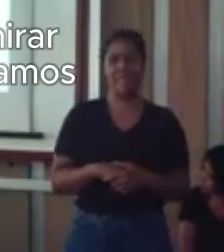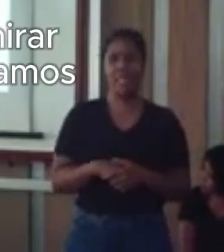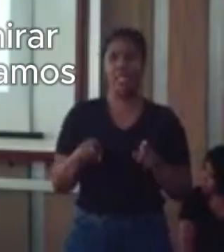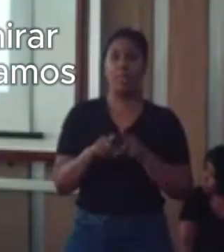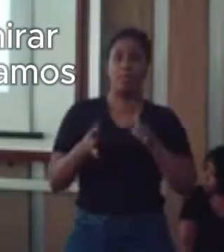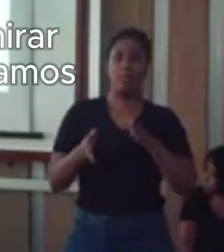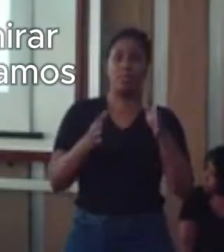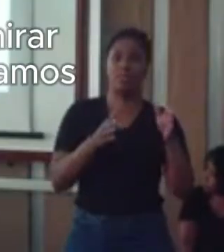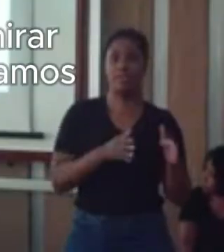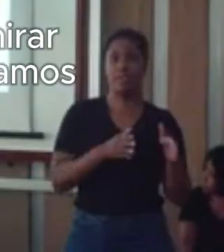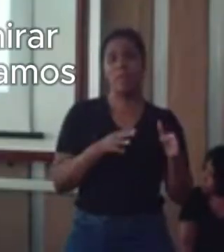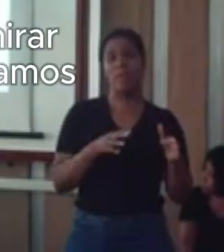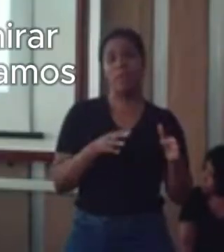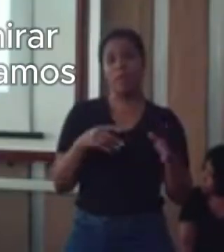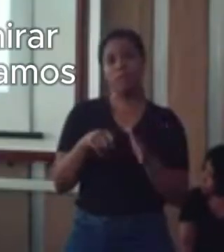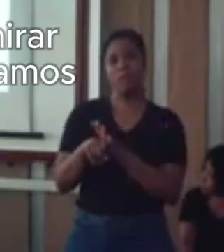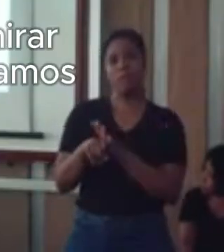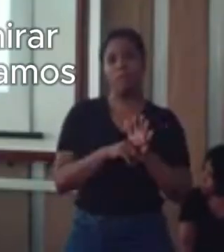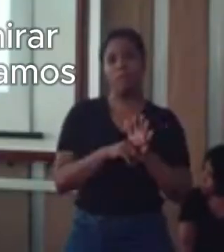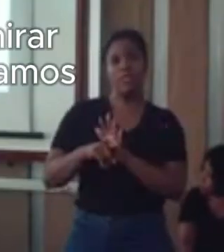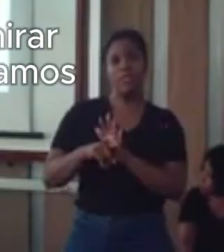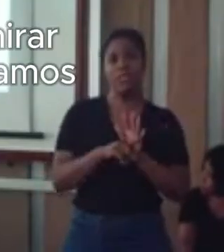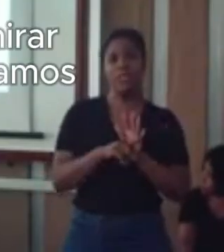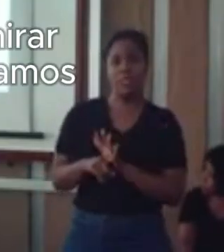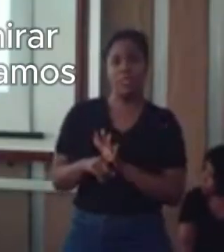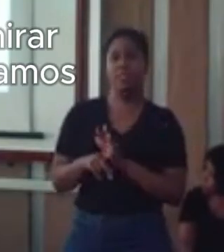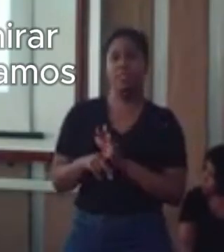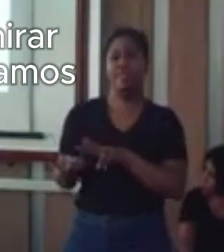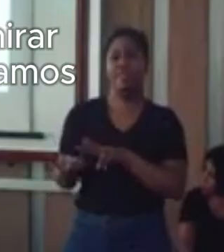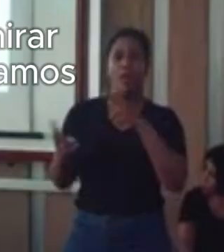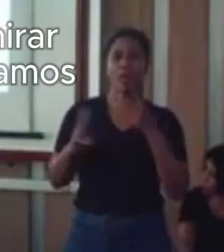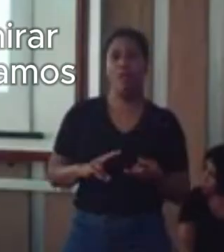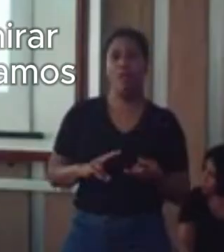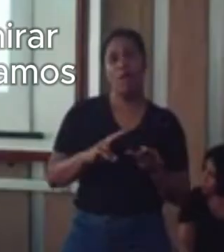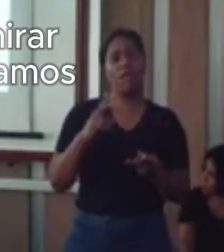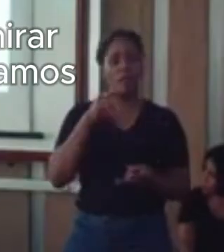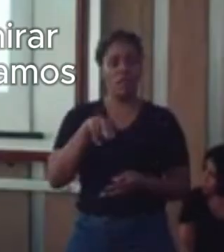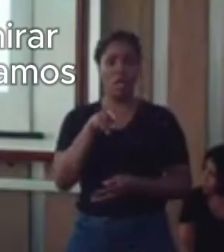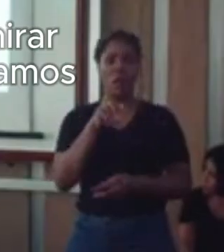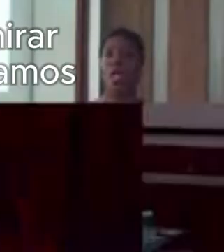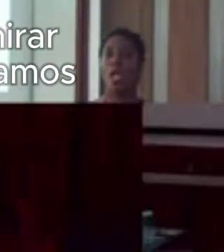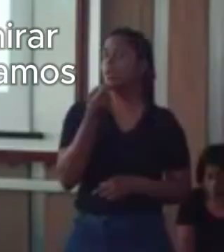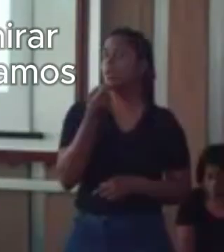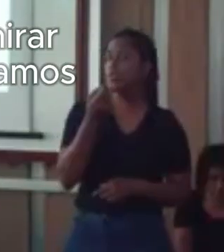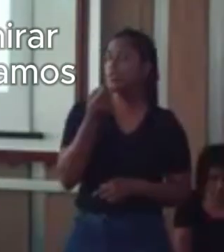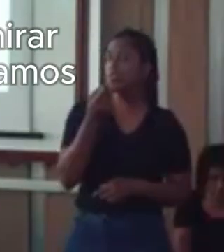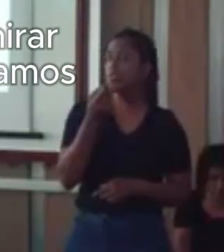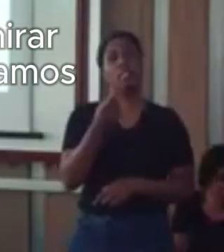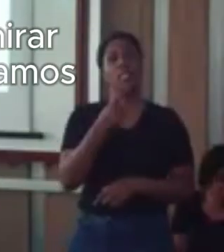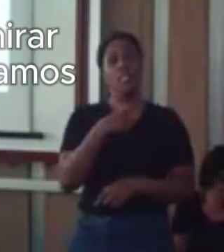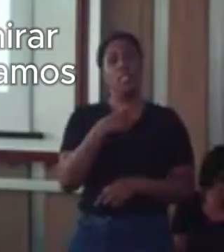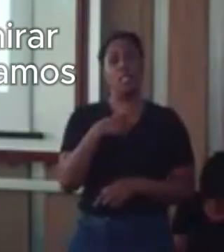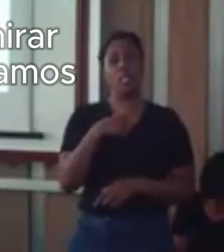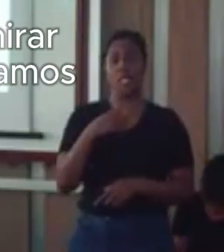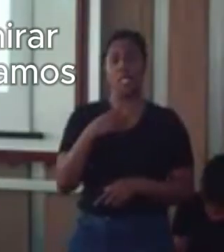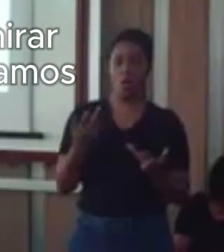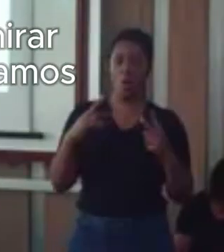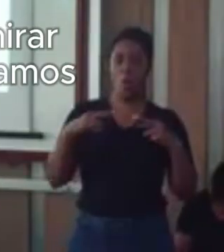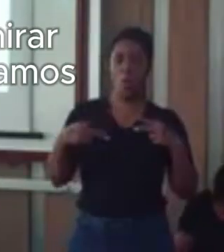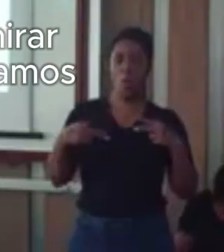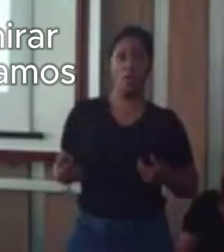pesquisa translacional, em que a gente vai olhar para essa polilaminina se tem efeitos efeito em humanos. Aqui a gente